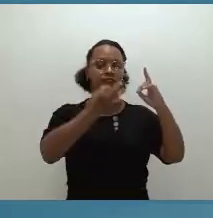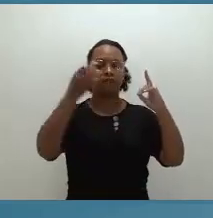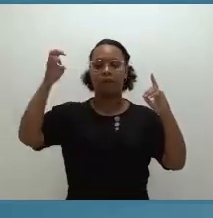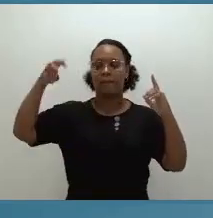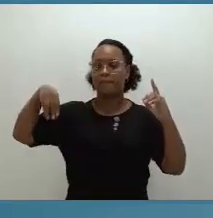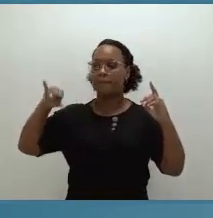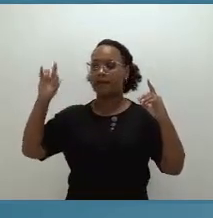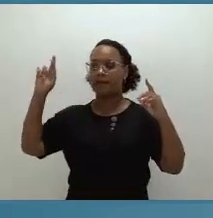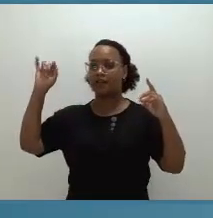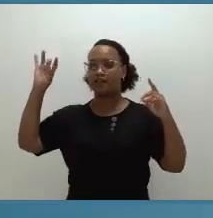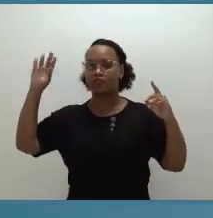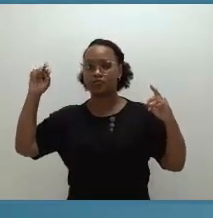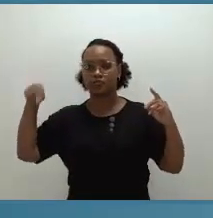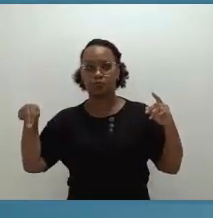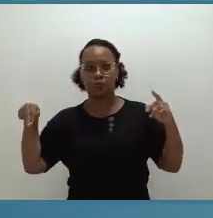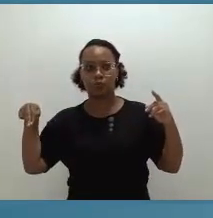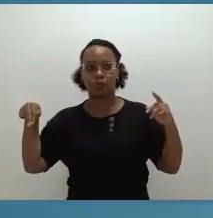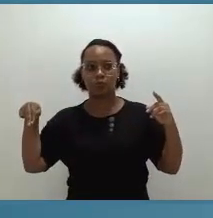Marques Carneiro.